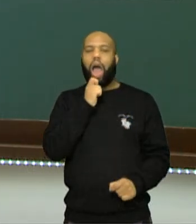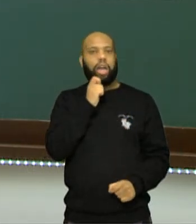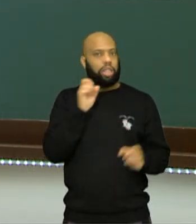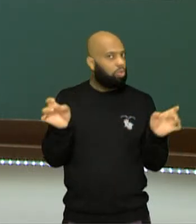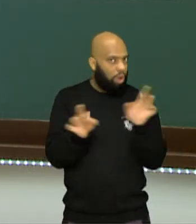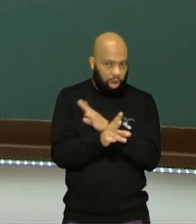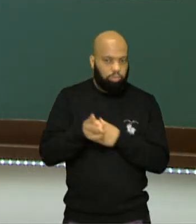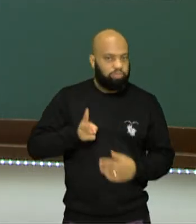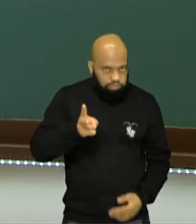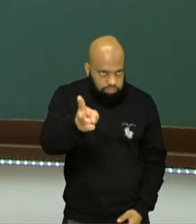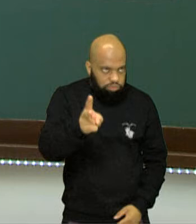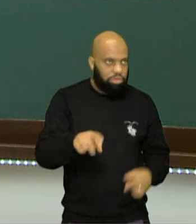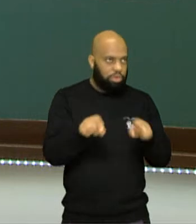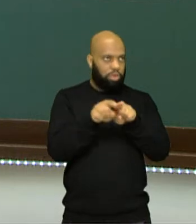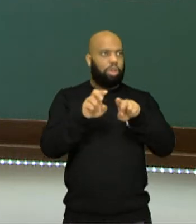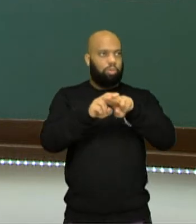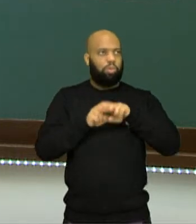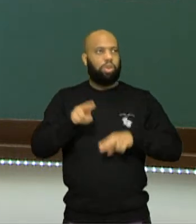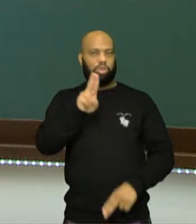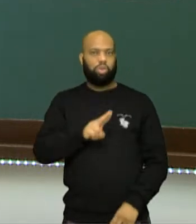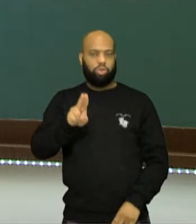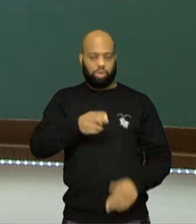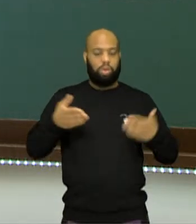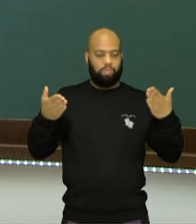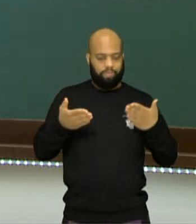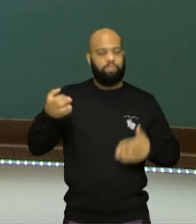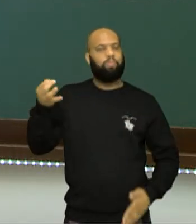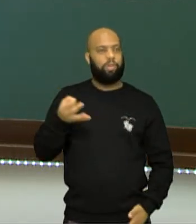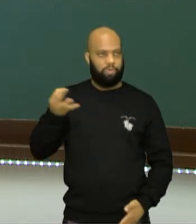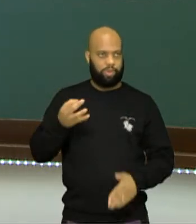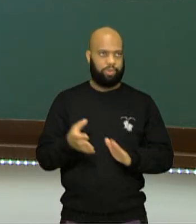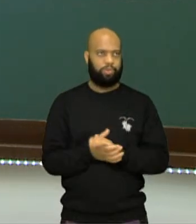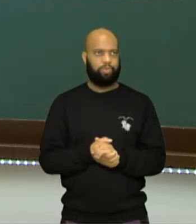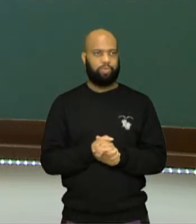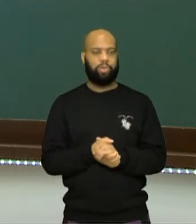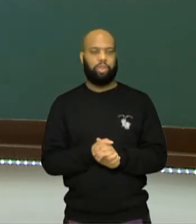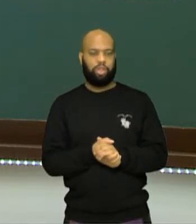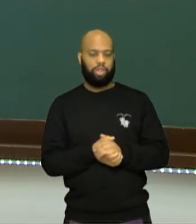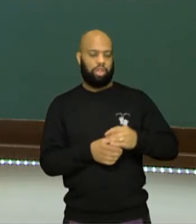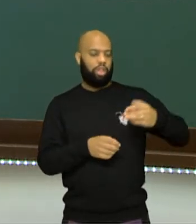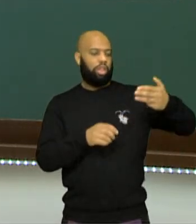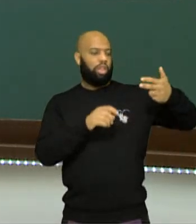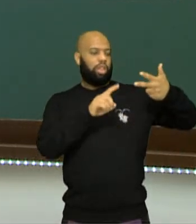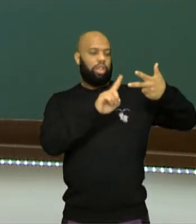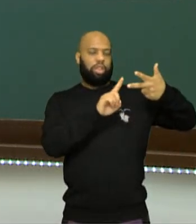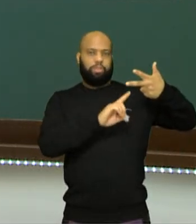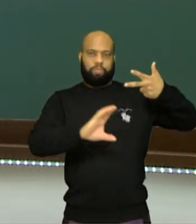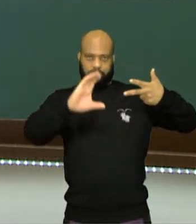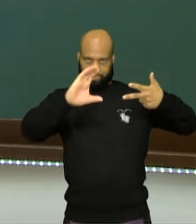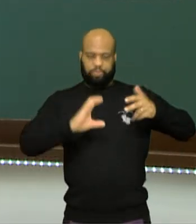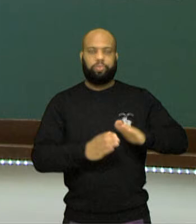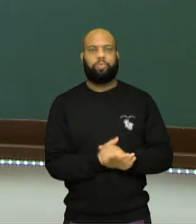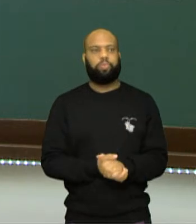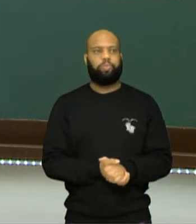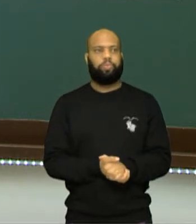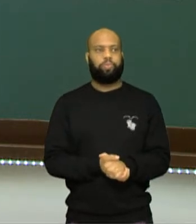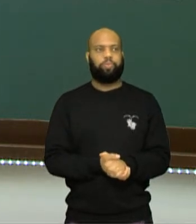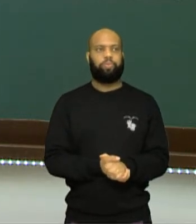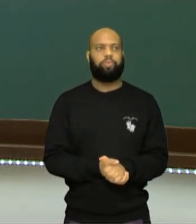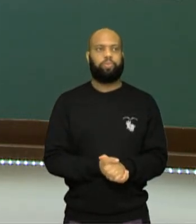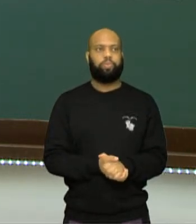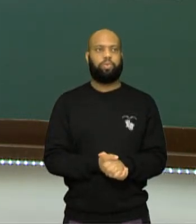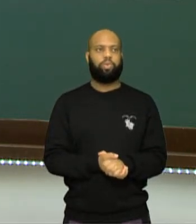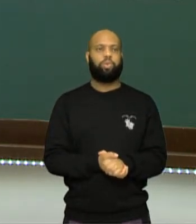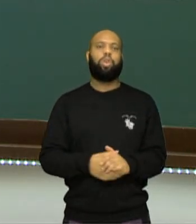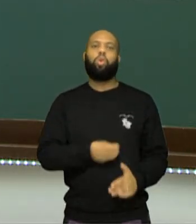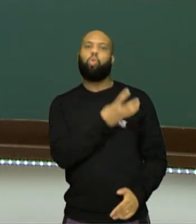está acontecendo. Por isso que a gente utiliza o presente perfeito. C. How long have Anne and Gary lived in Canada? Por